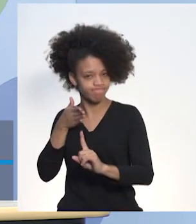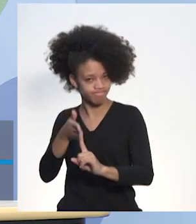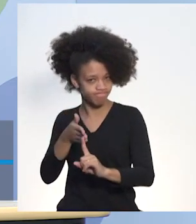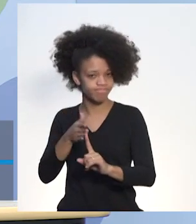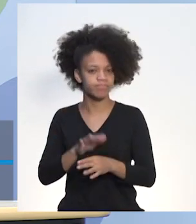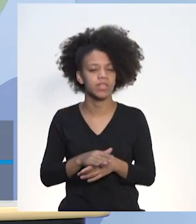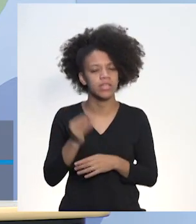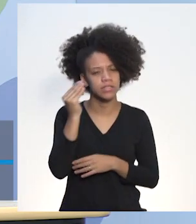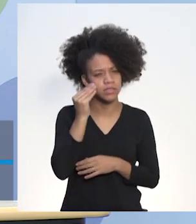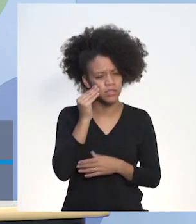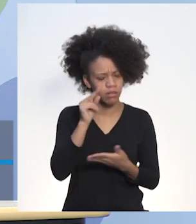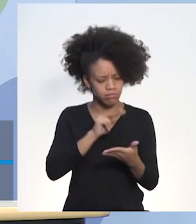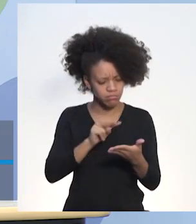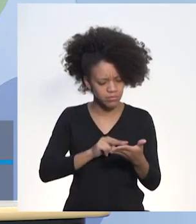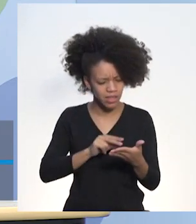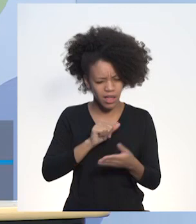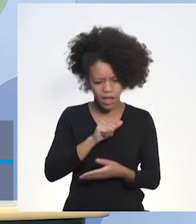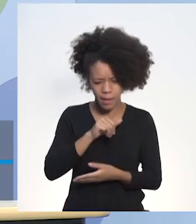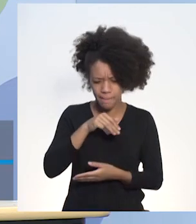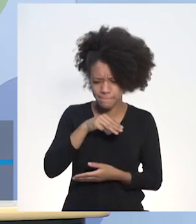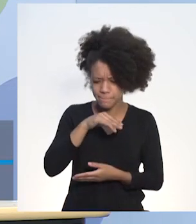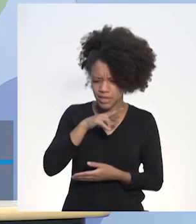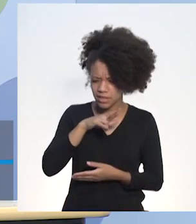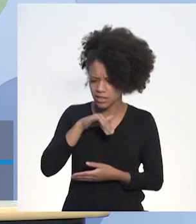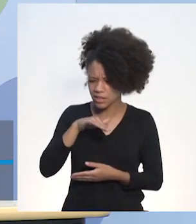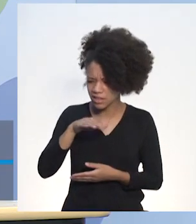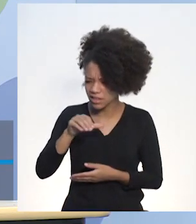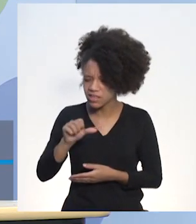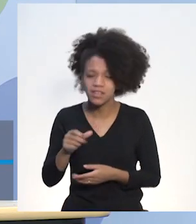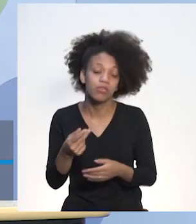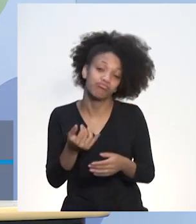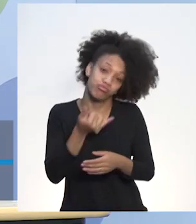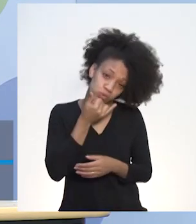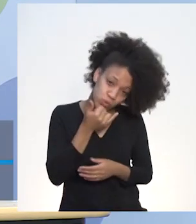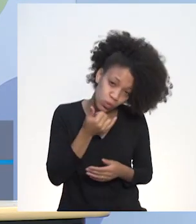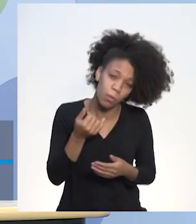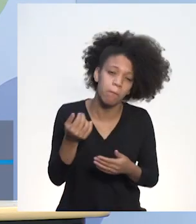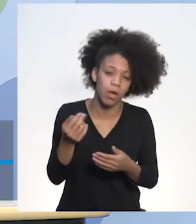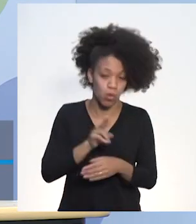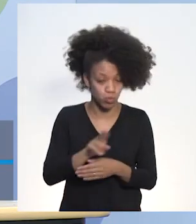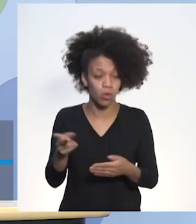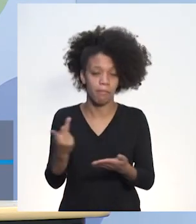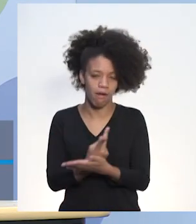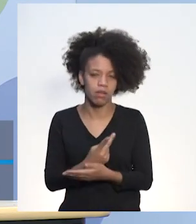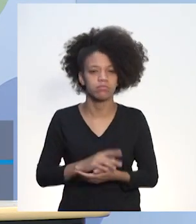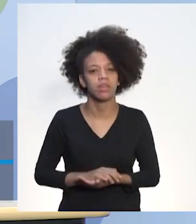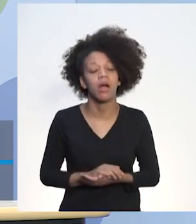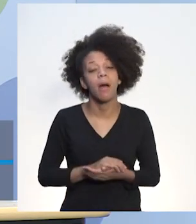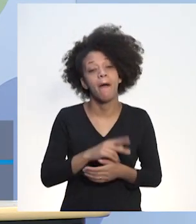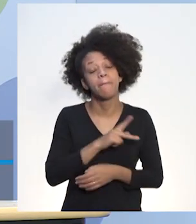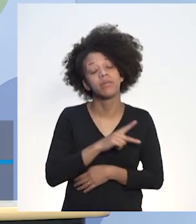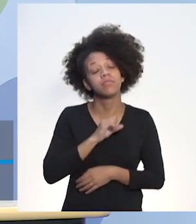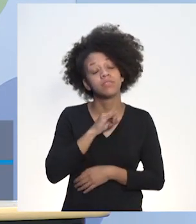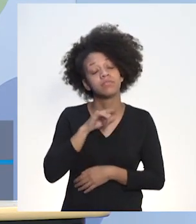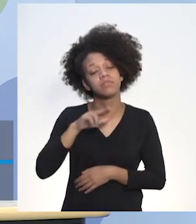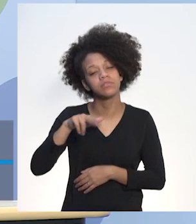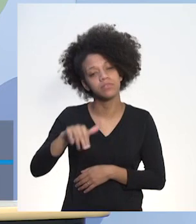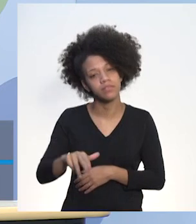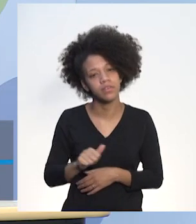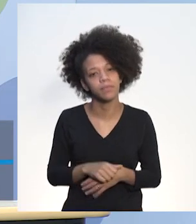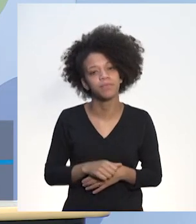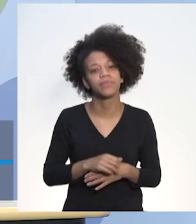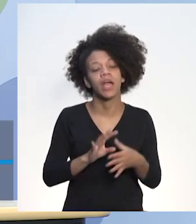tentando ler aqui. Amirca-se, desculpa, tá? Professora Silvia, aleatório,